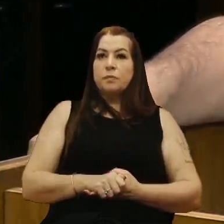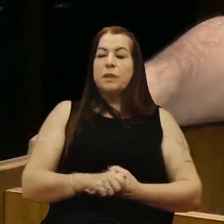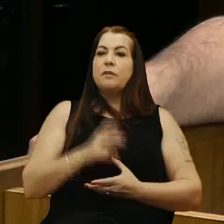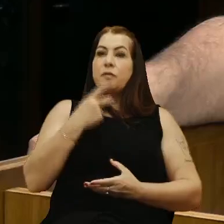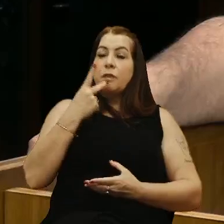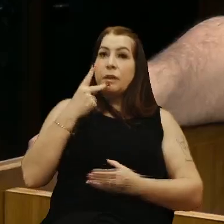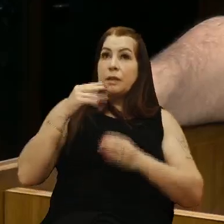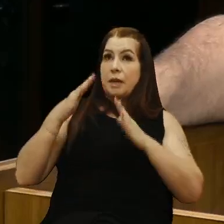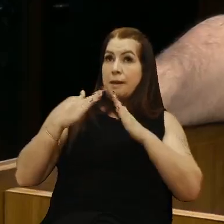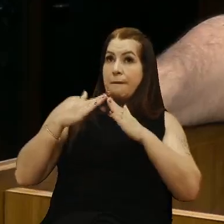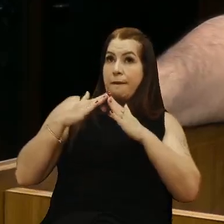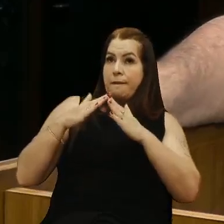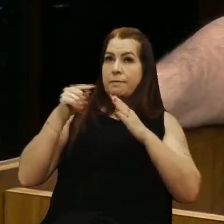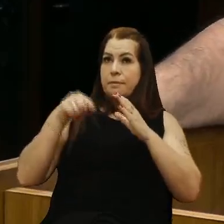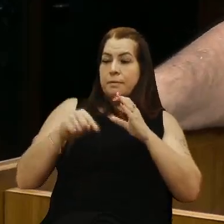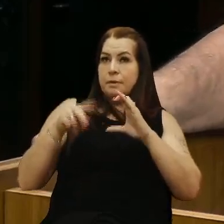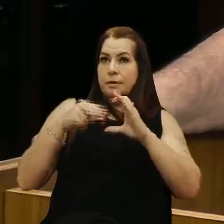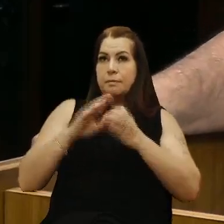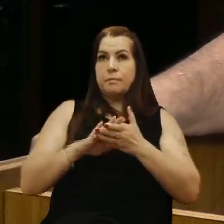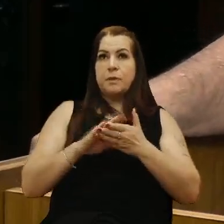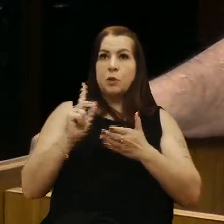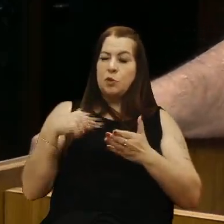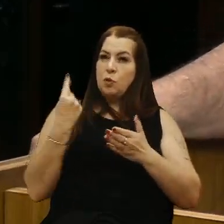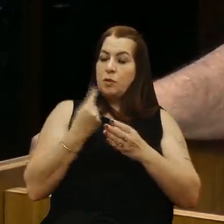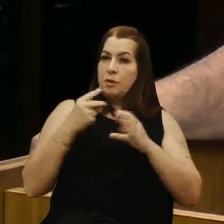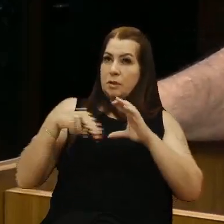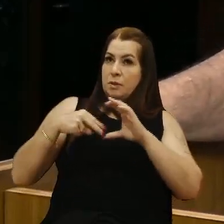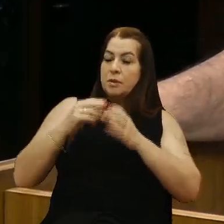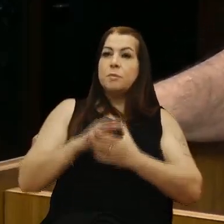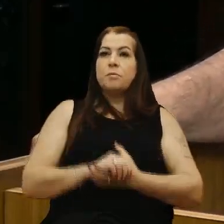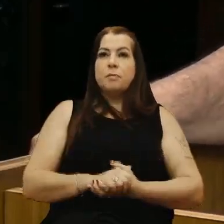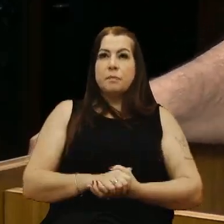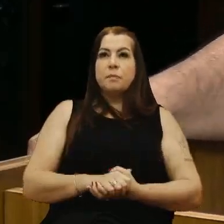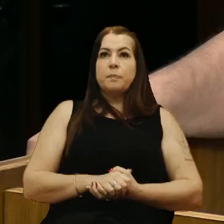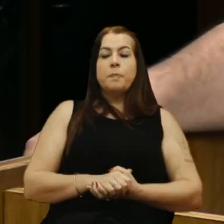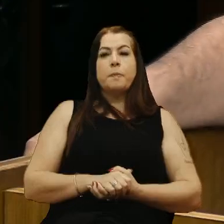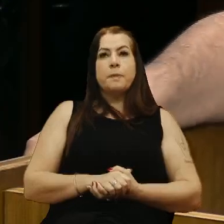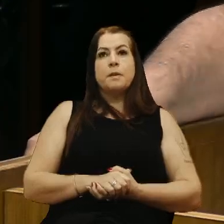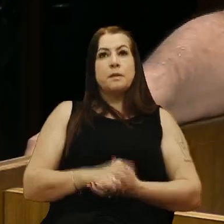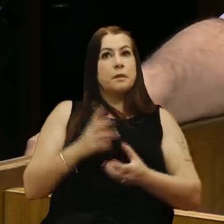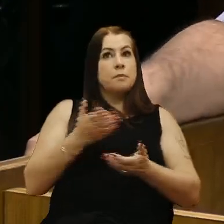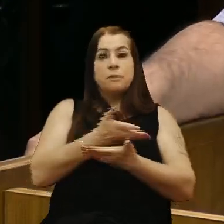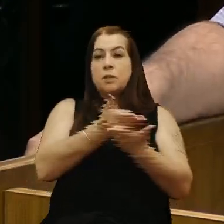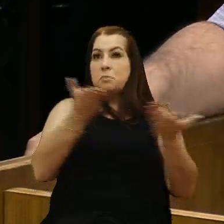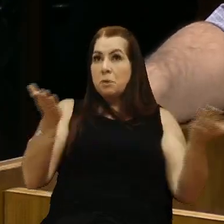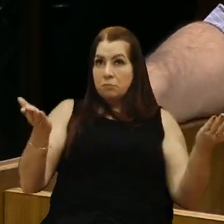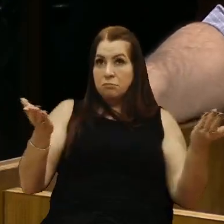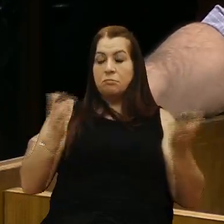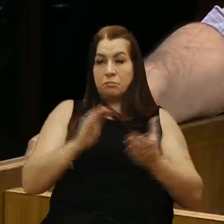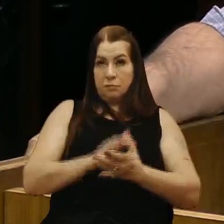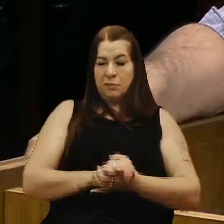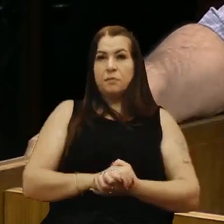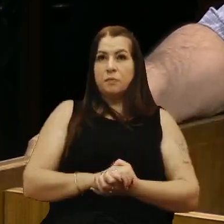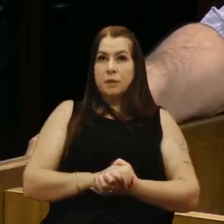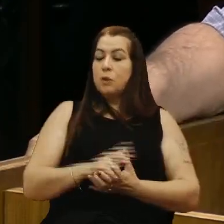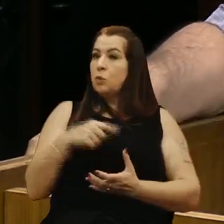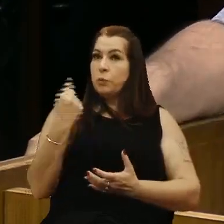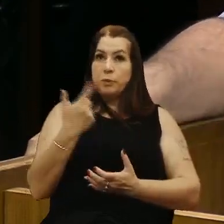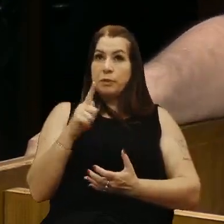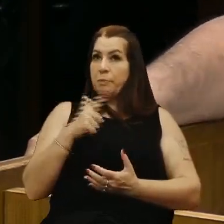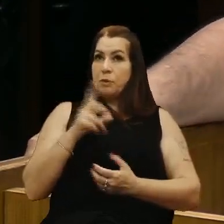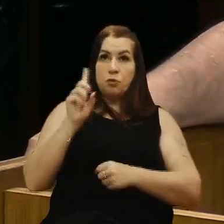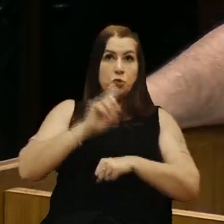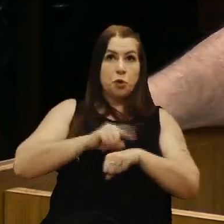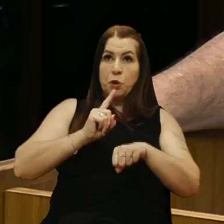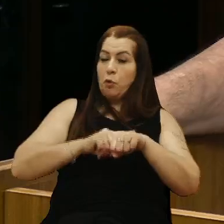a Casa Legislativa, a nossa Casa Legislativa, ela está à disposição e nós não temos dia e nem